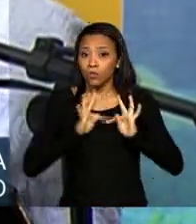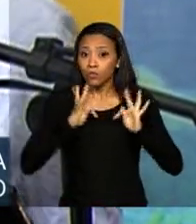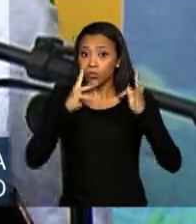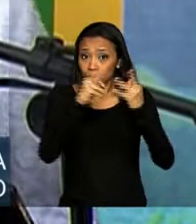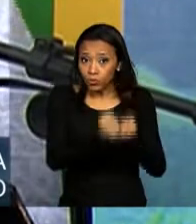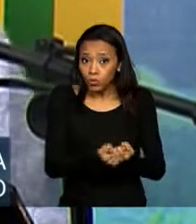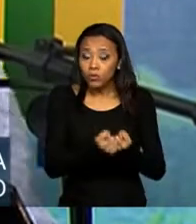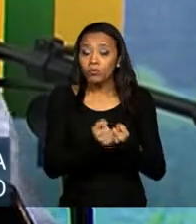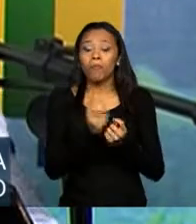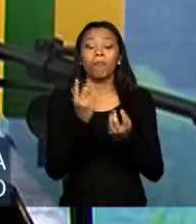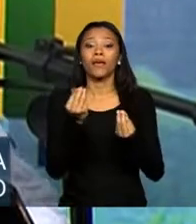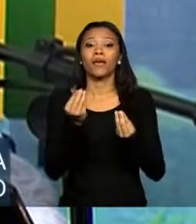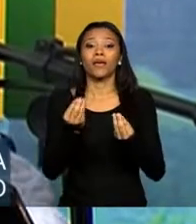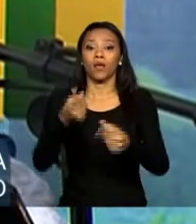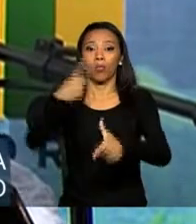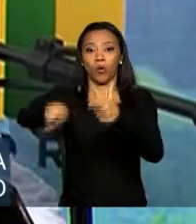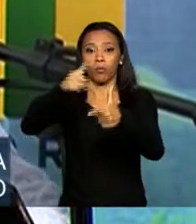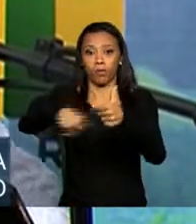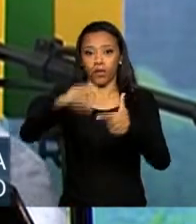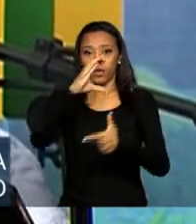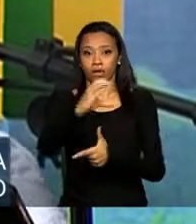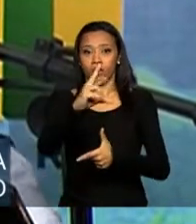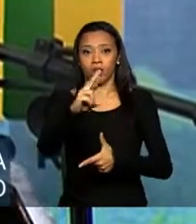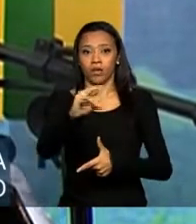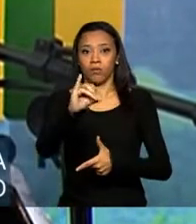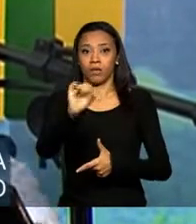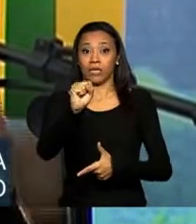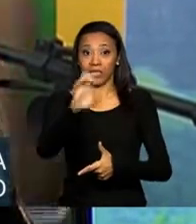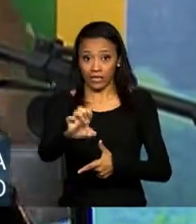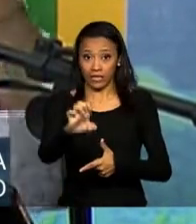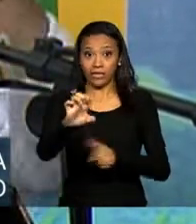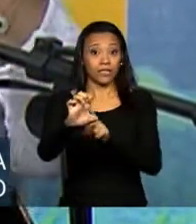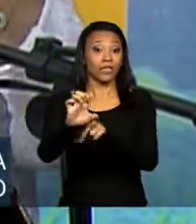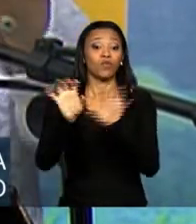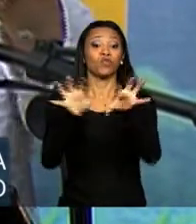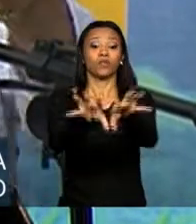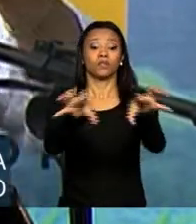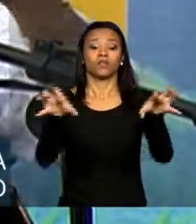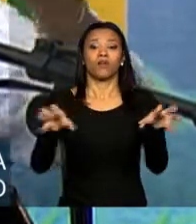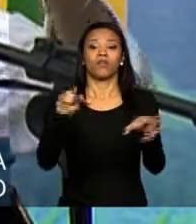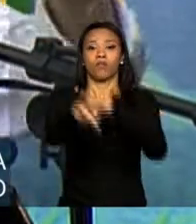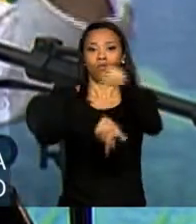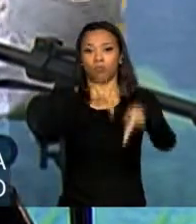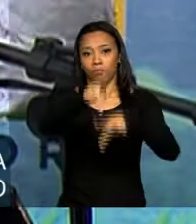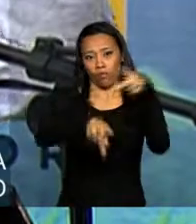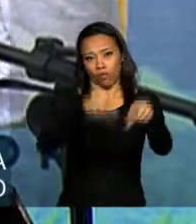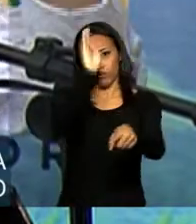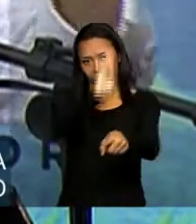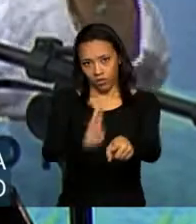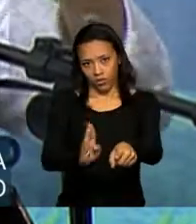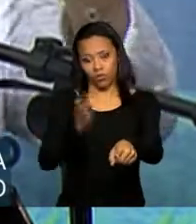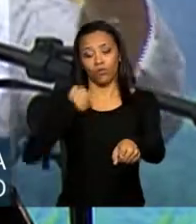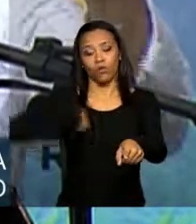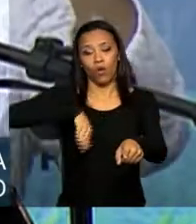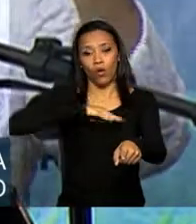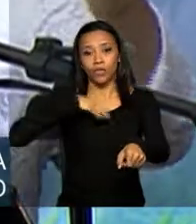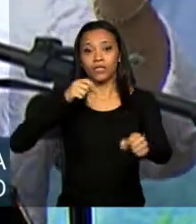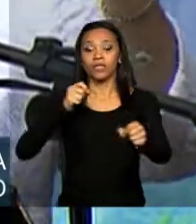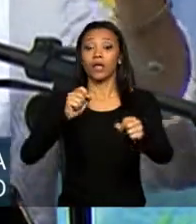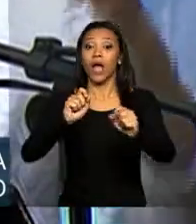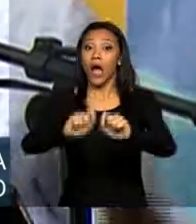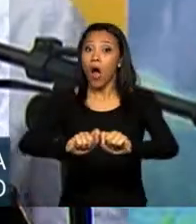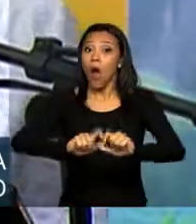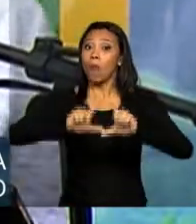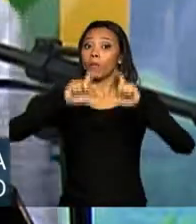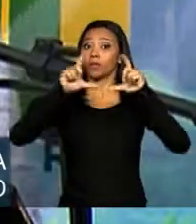que a crise não atingisse a população do país nós aumentamos os